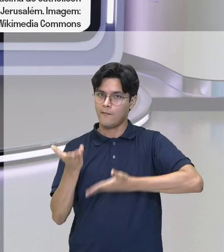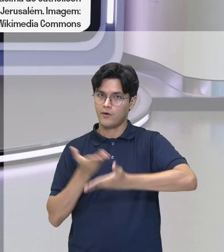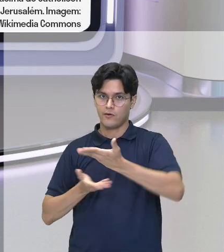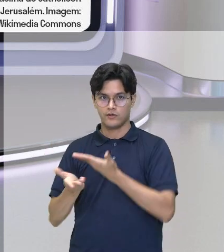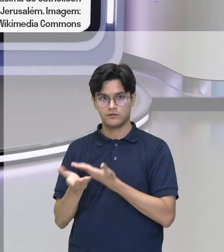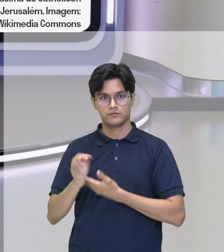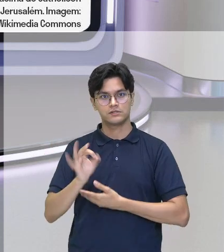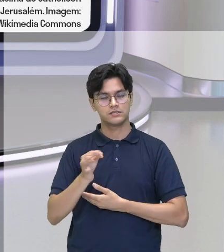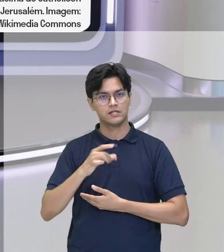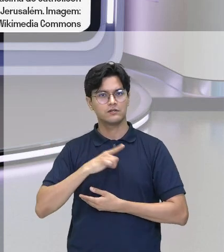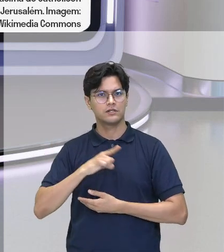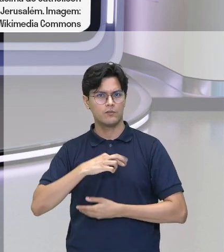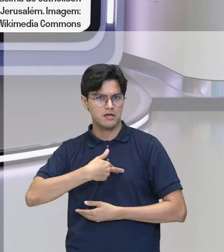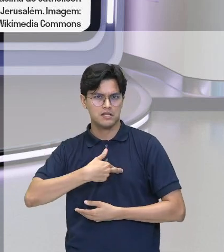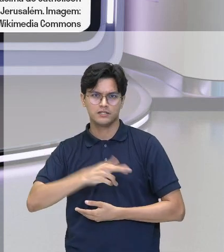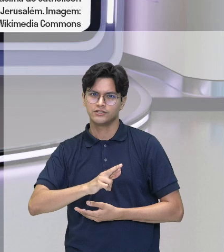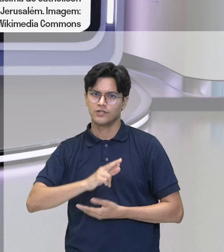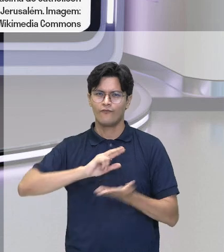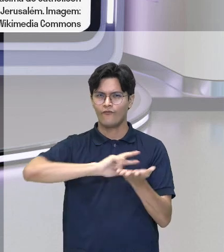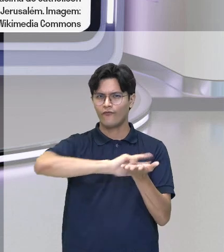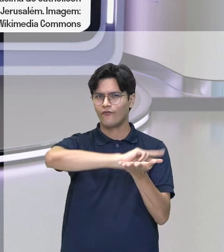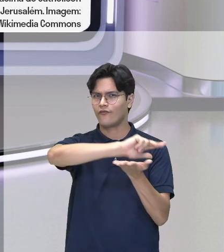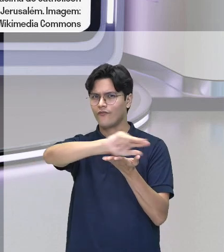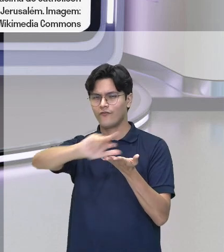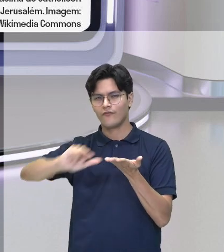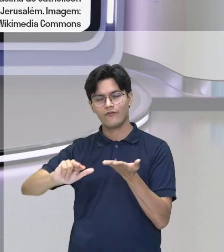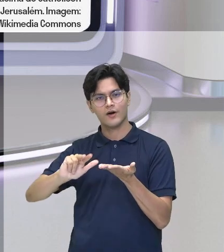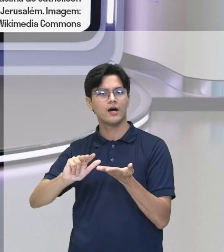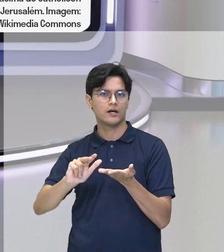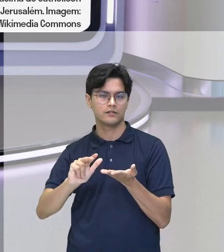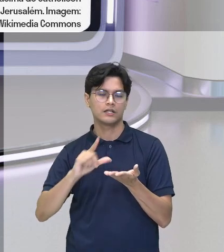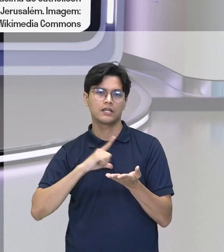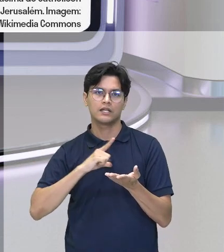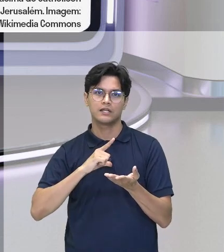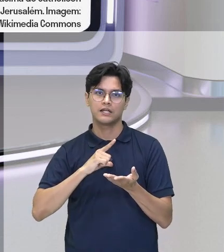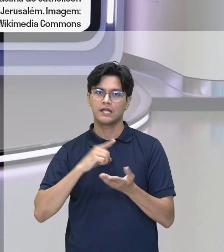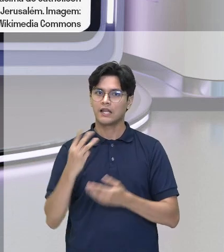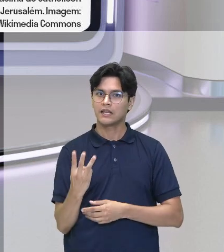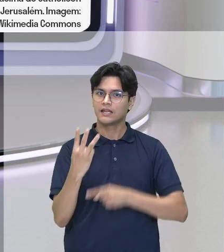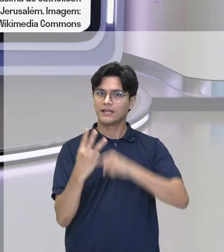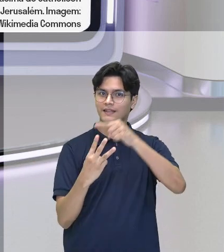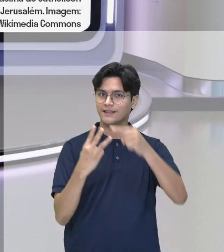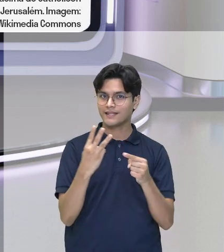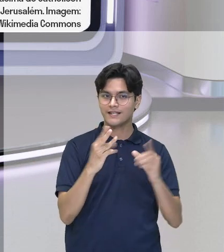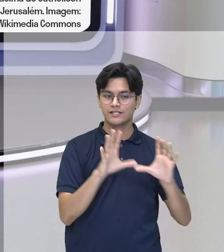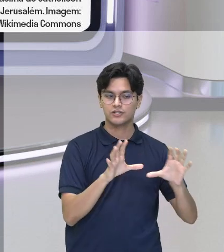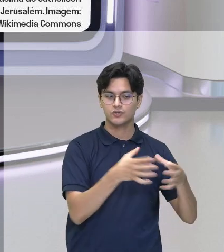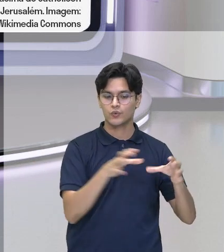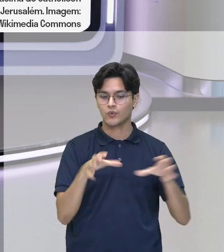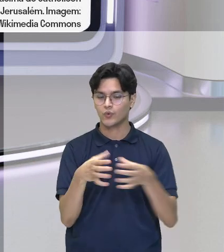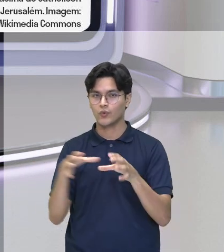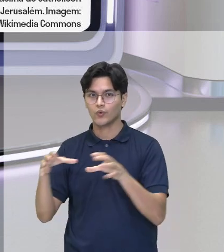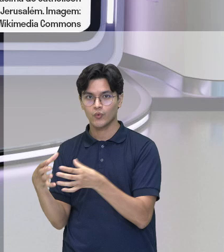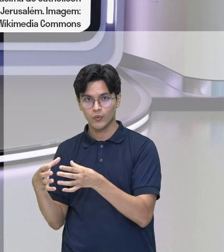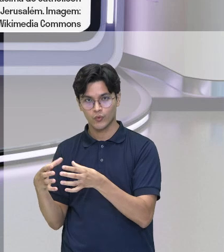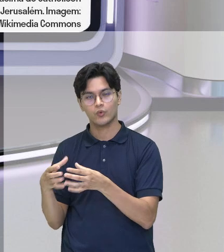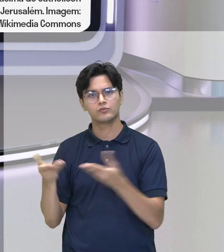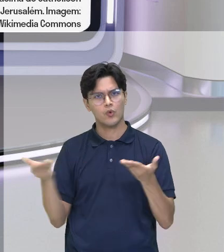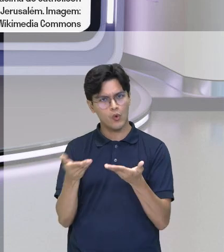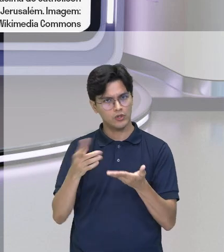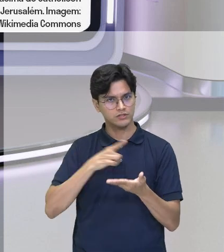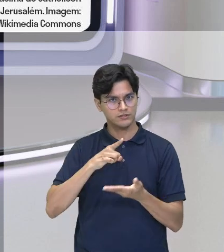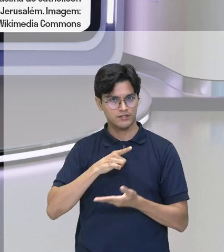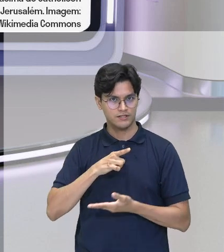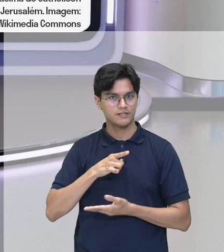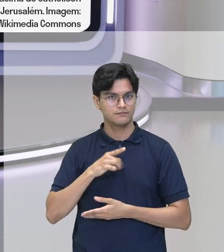de muitas maneiras. Aqui nós vamos dividir em 3 grupos, que nós poderíamos dizer de cristãos que existem hoje